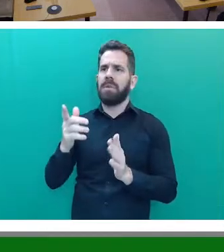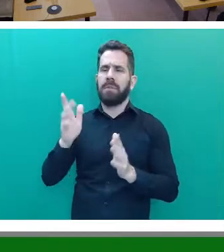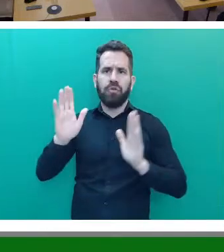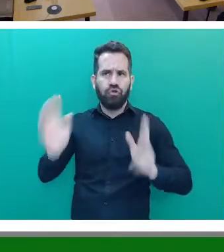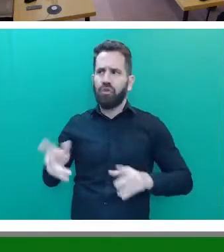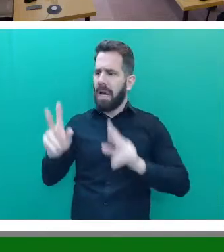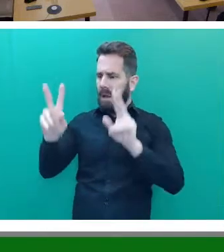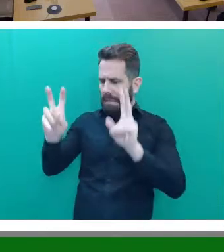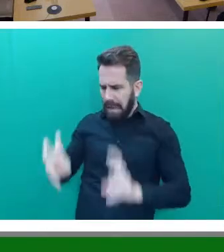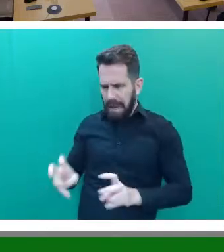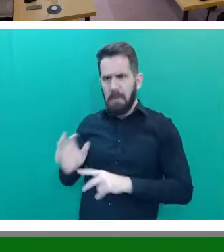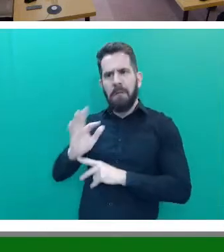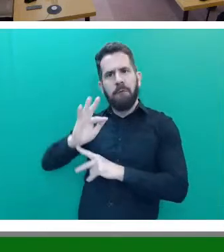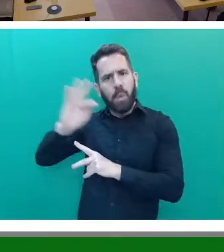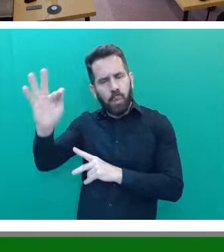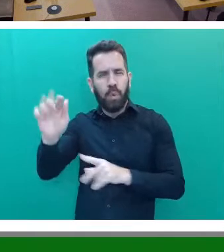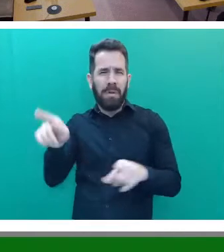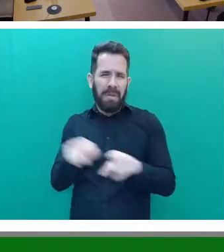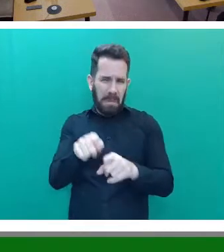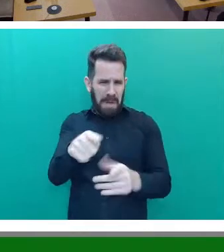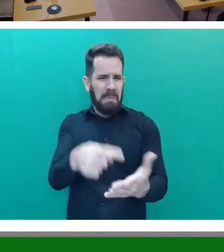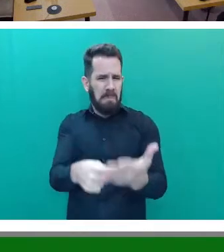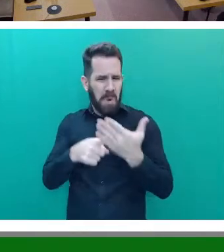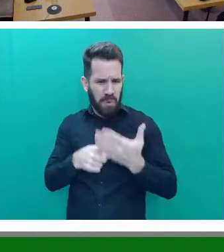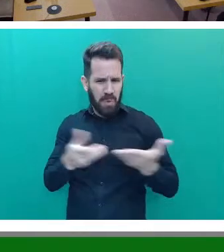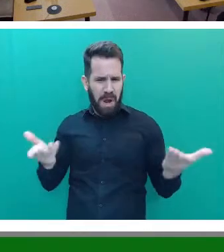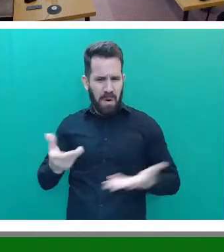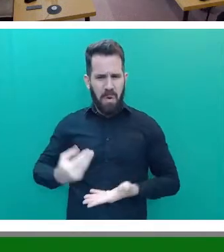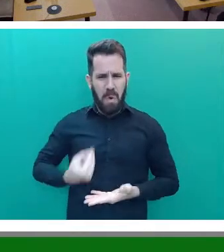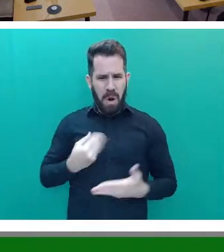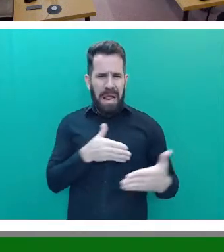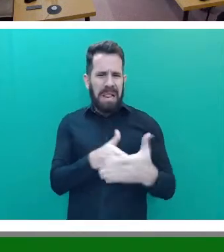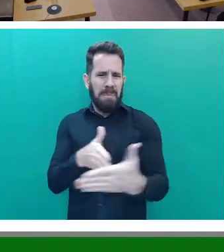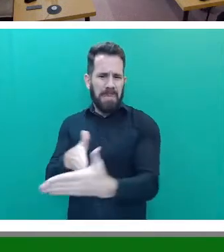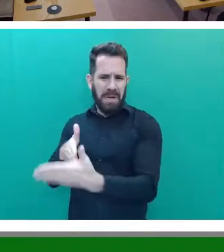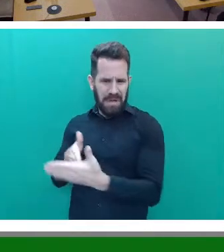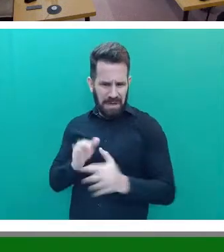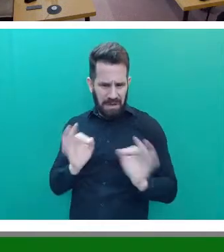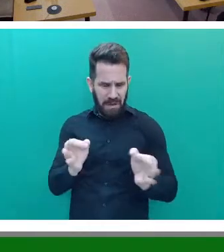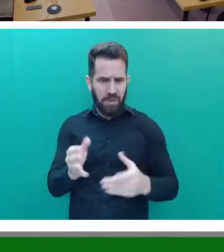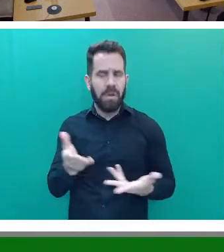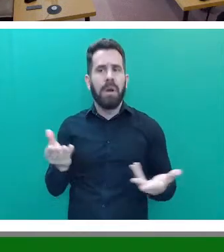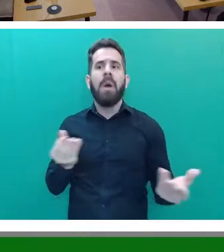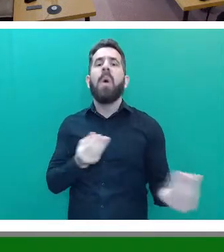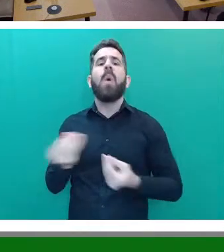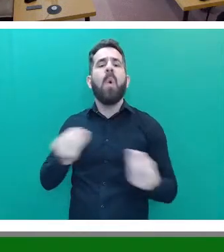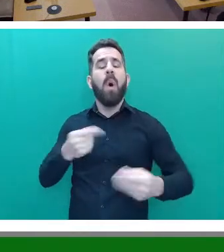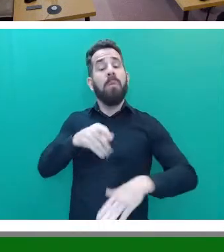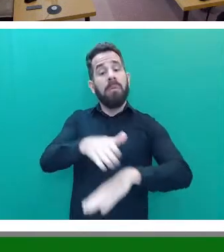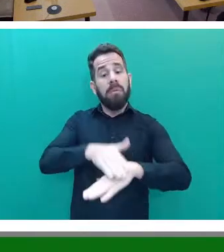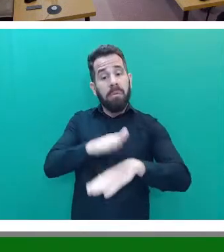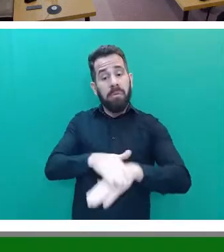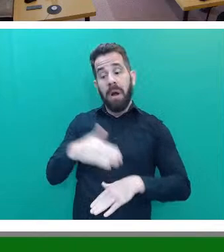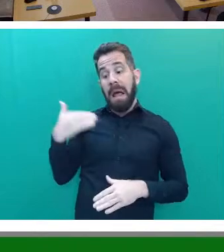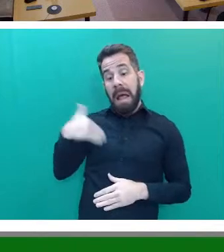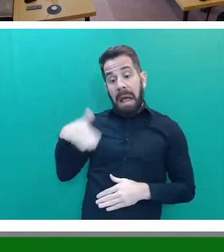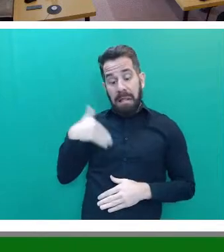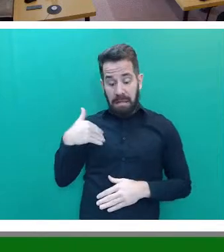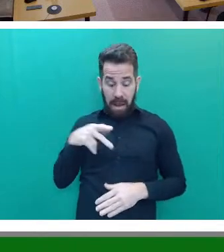algumas limitações que você apresentou, como que ela pode impactar seu fazer docente, sua carreira